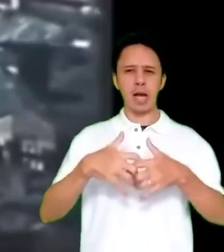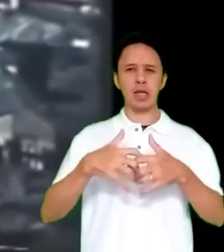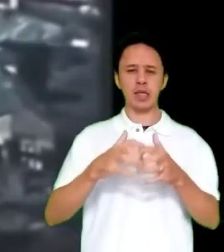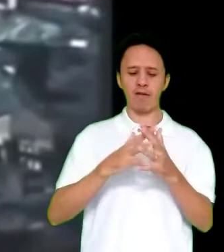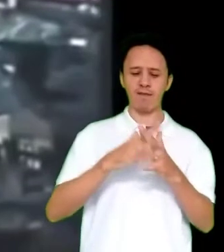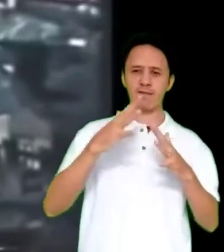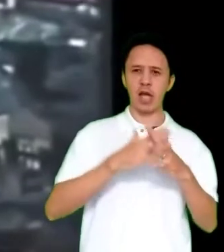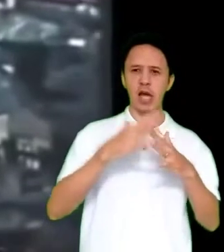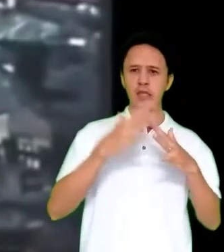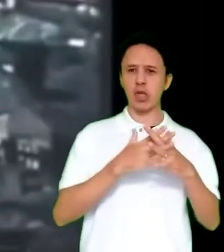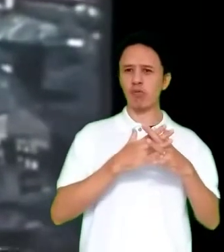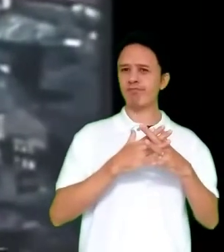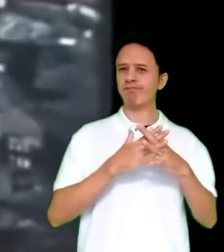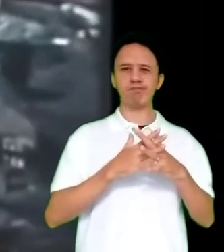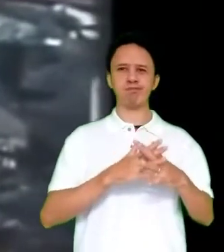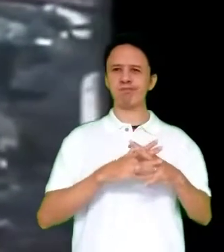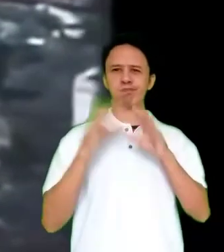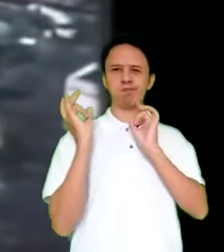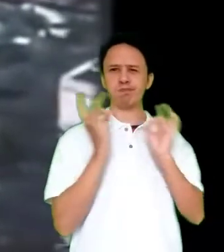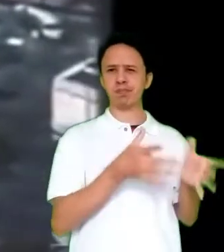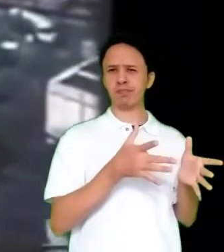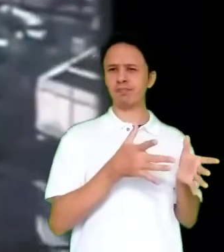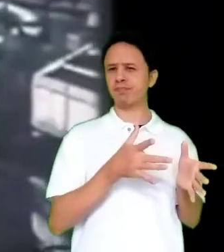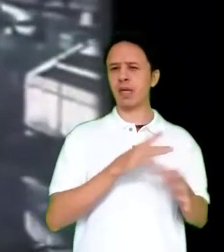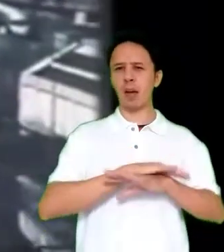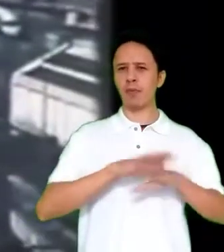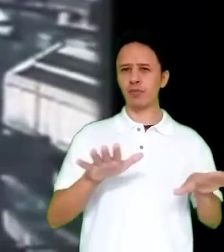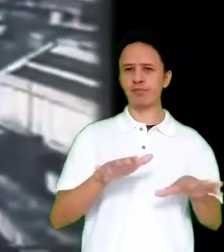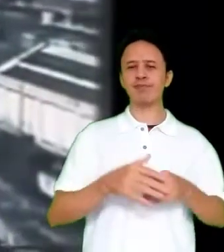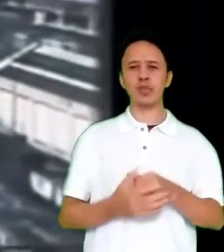A máquina de fiação e o tear manual foram abandonados.